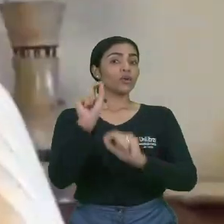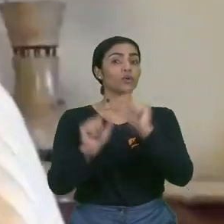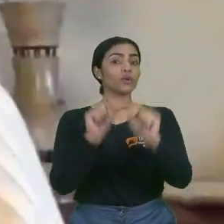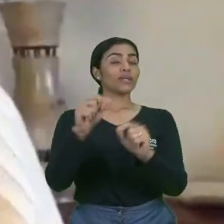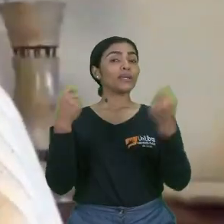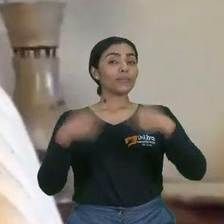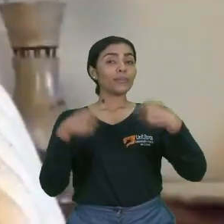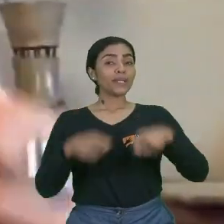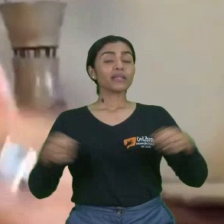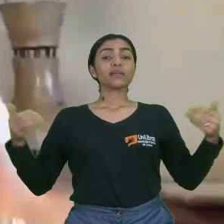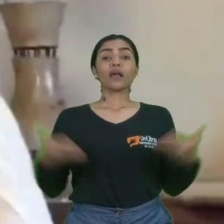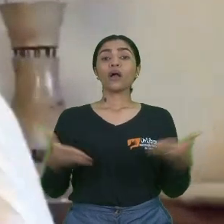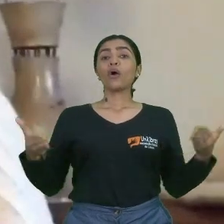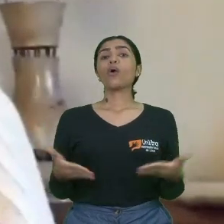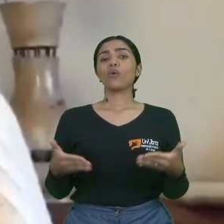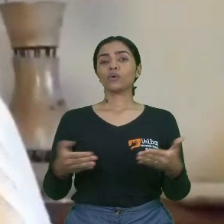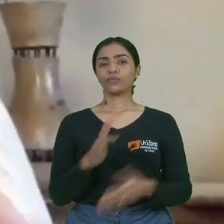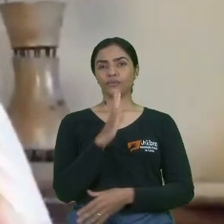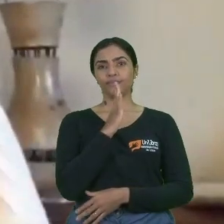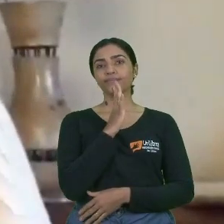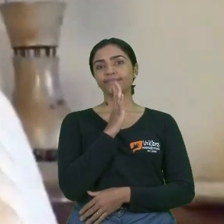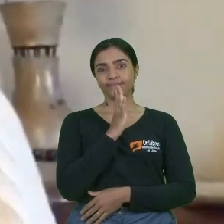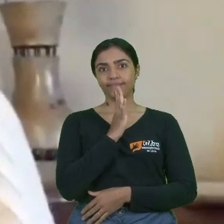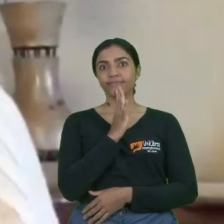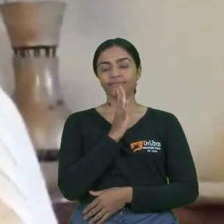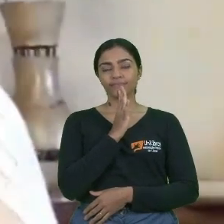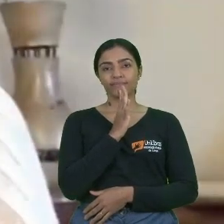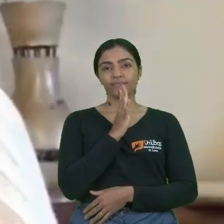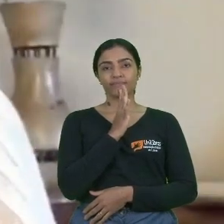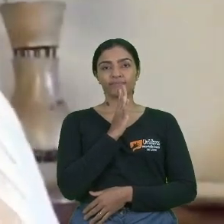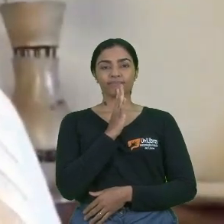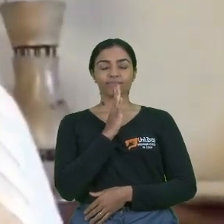precisa hoje se conhecer